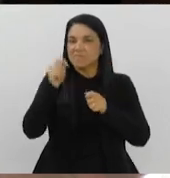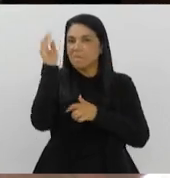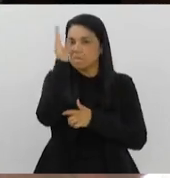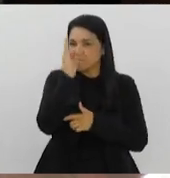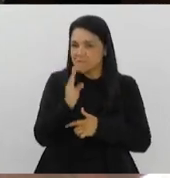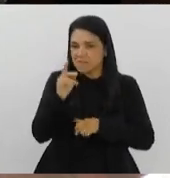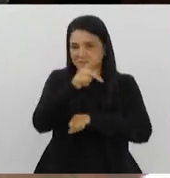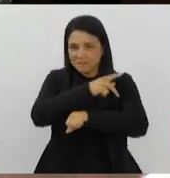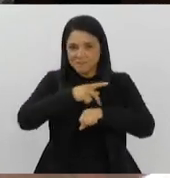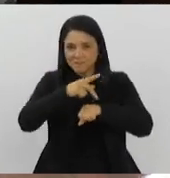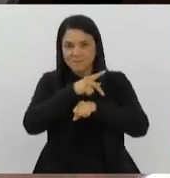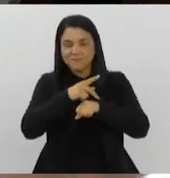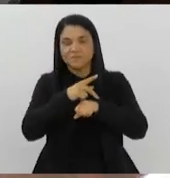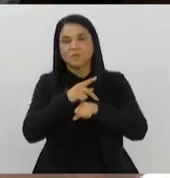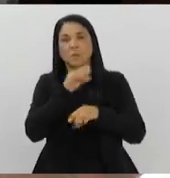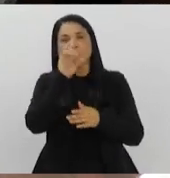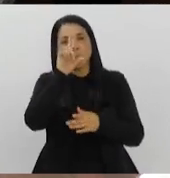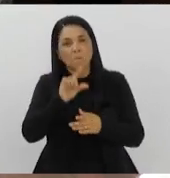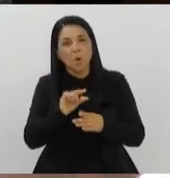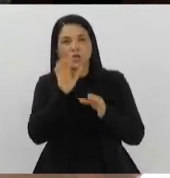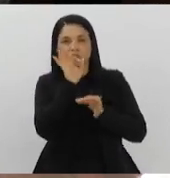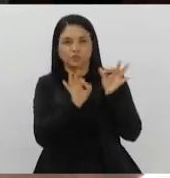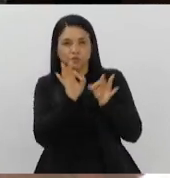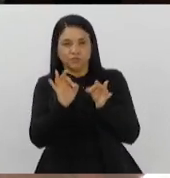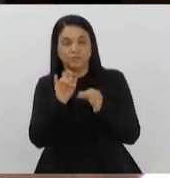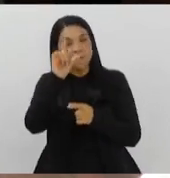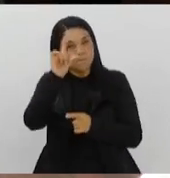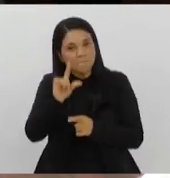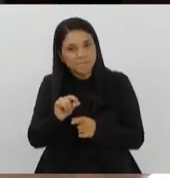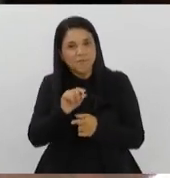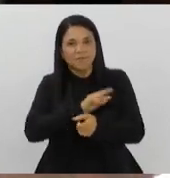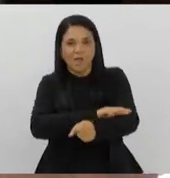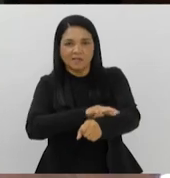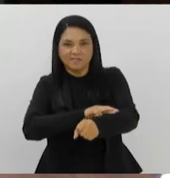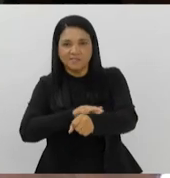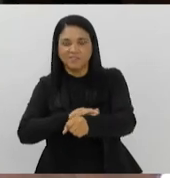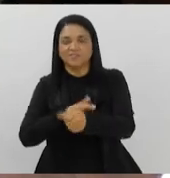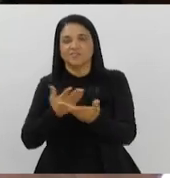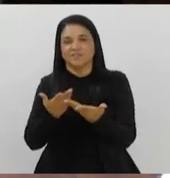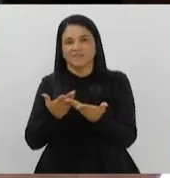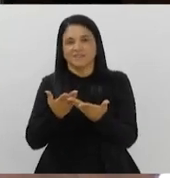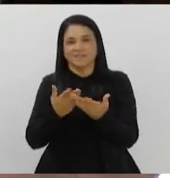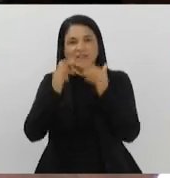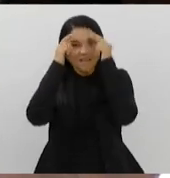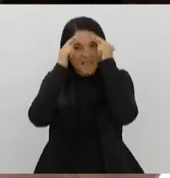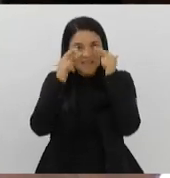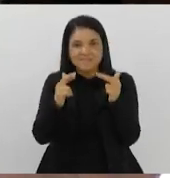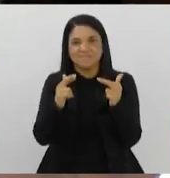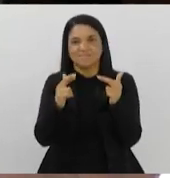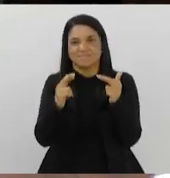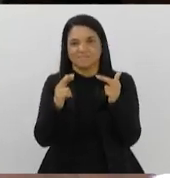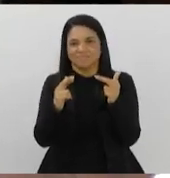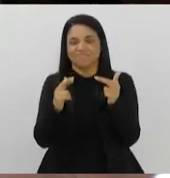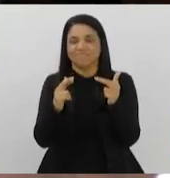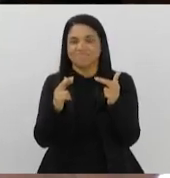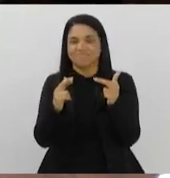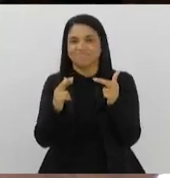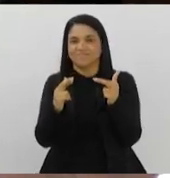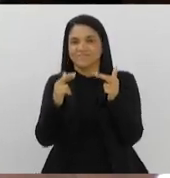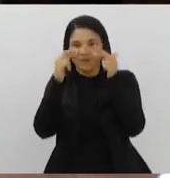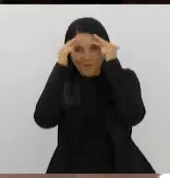país menos injusto, menos racista, menos predatório, mais respeitador, senador Marquinho,